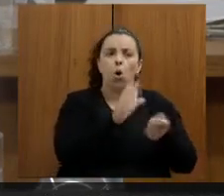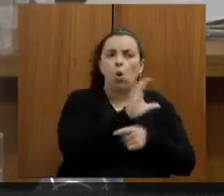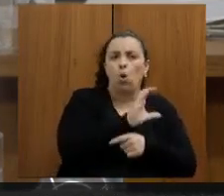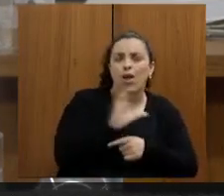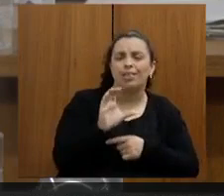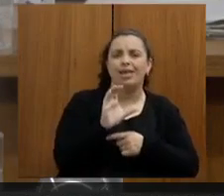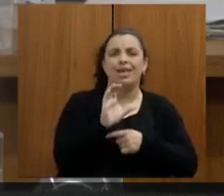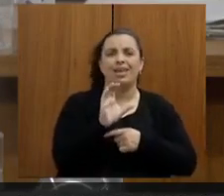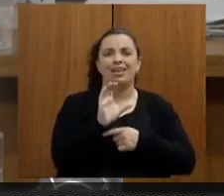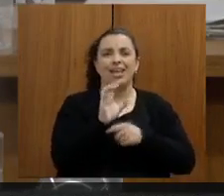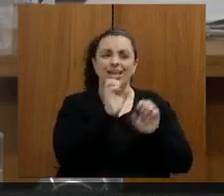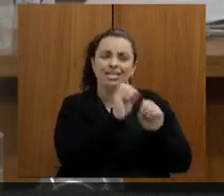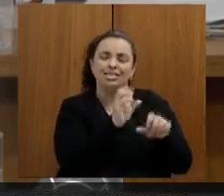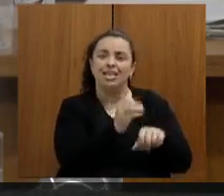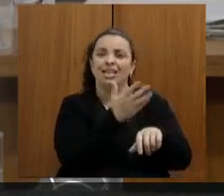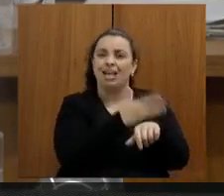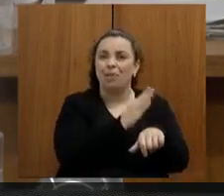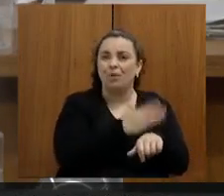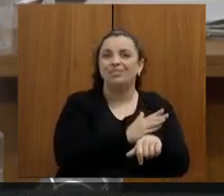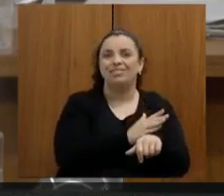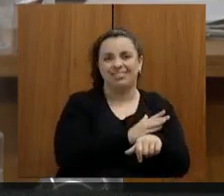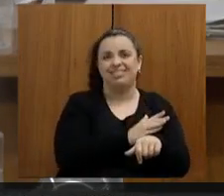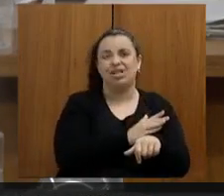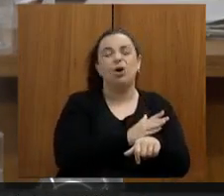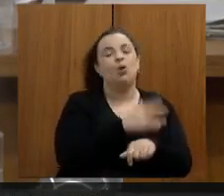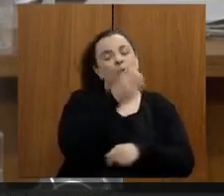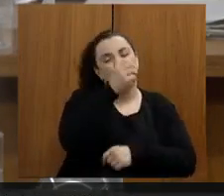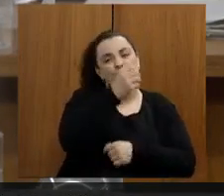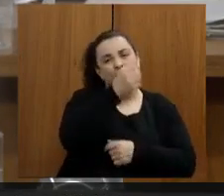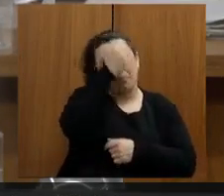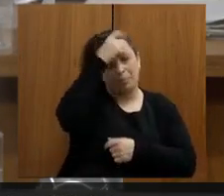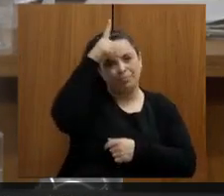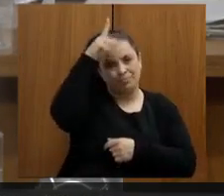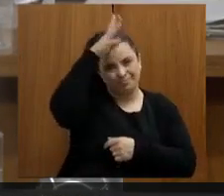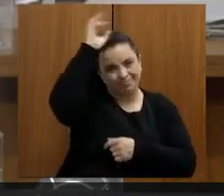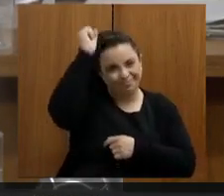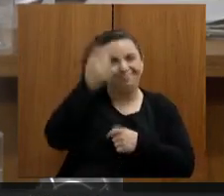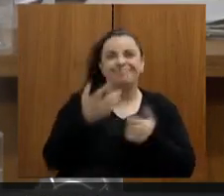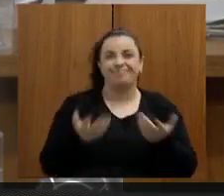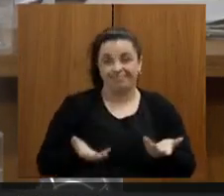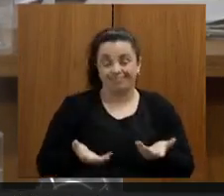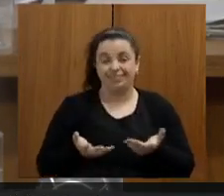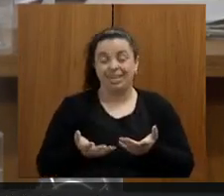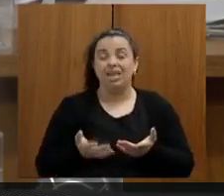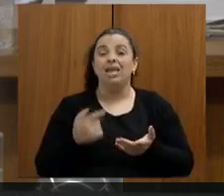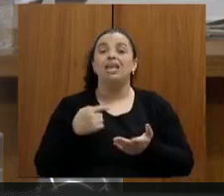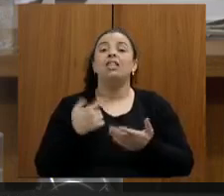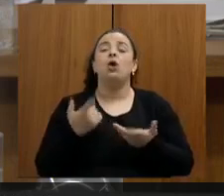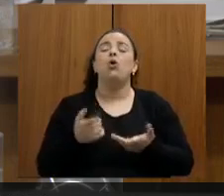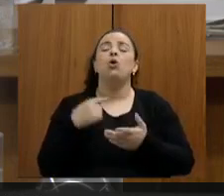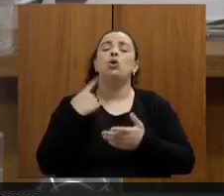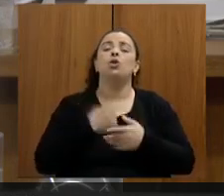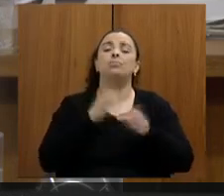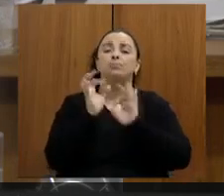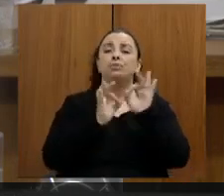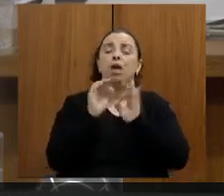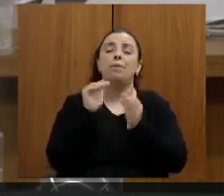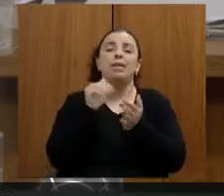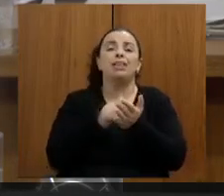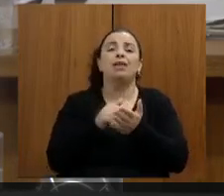trabalho ter o corpo de Bombeiros Militar hoje no estado o nosso planejamento é que até